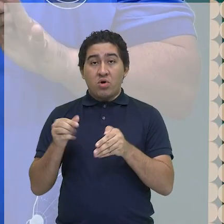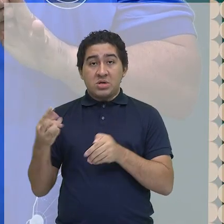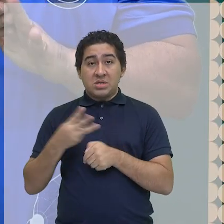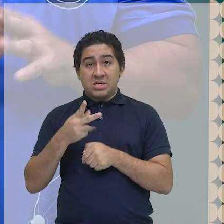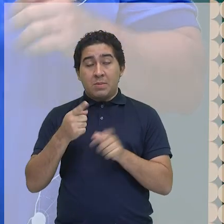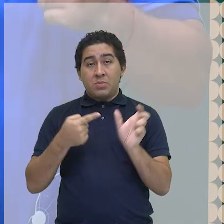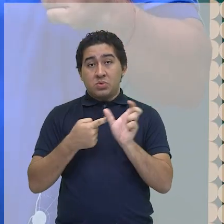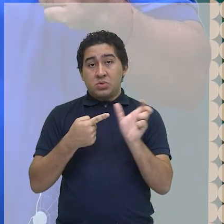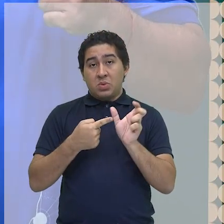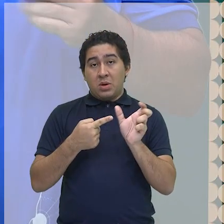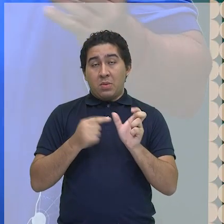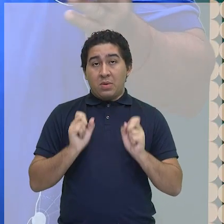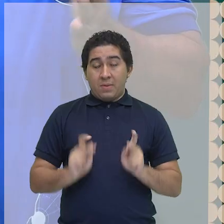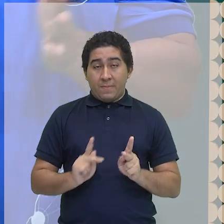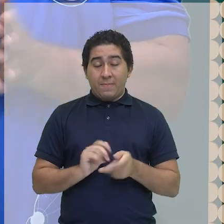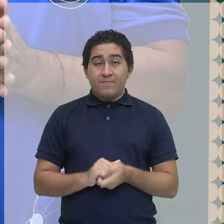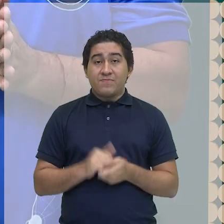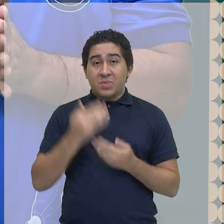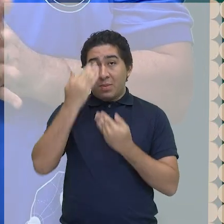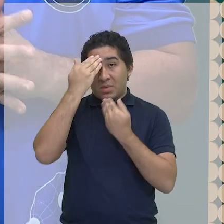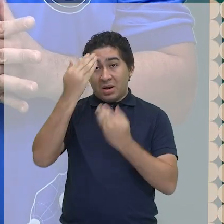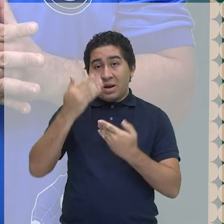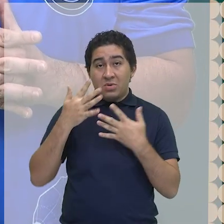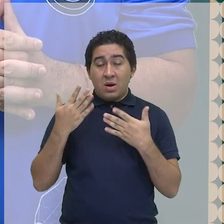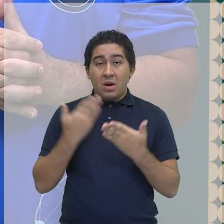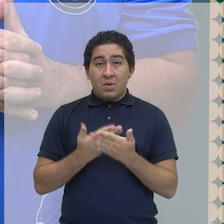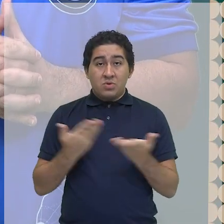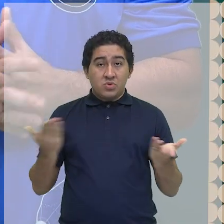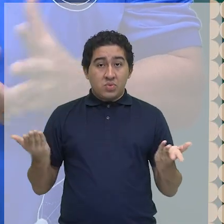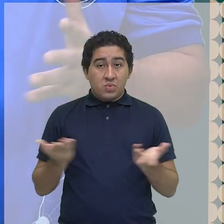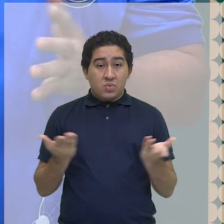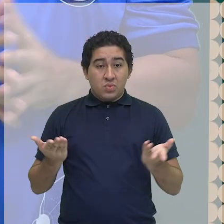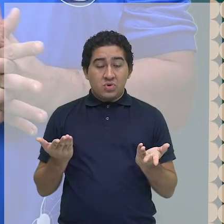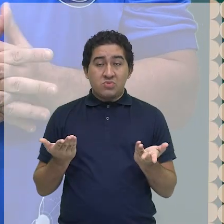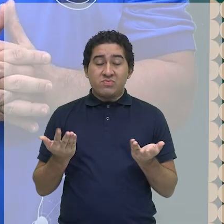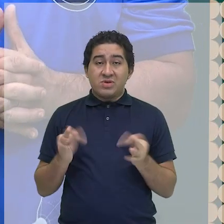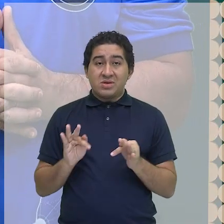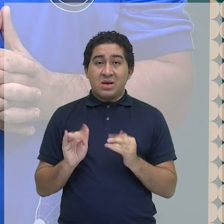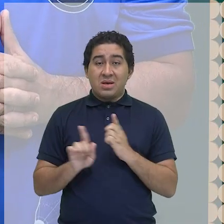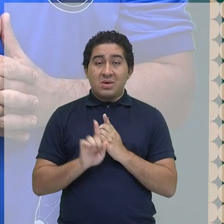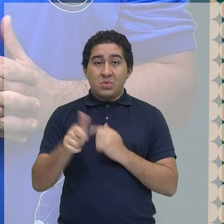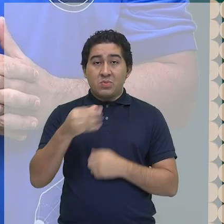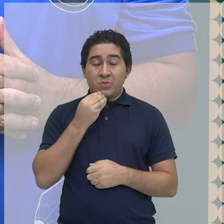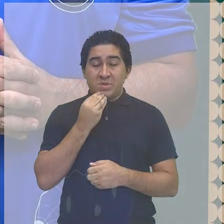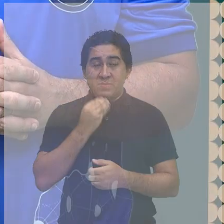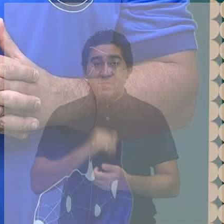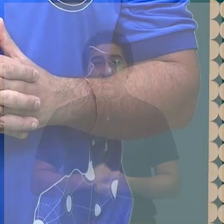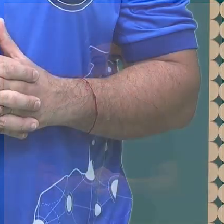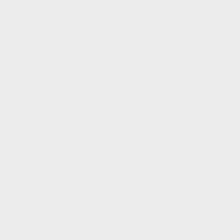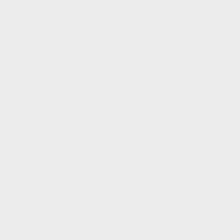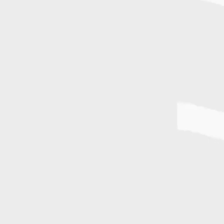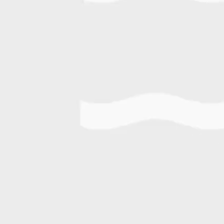e it. Ok? Muito obrigado pela aula de hoje. A gente se vê em um outro momento. Bye, bye.